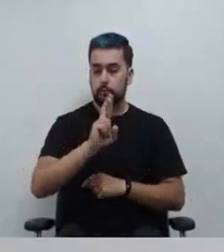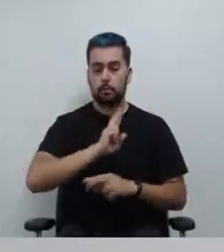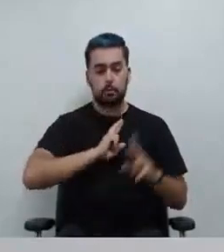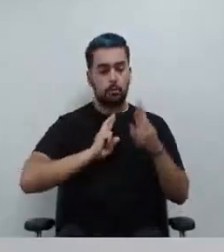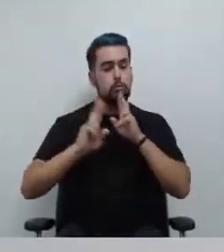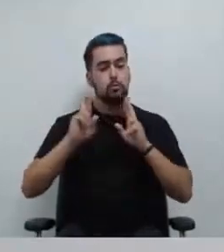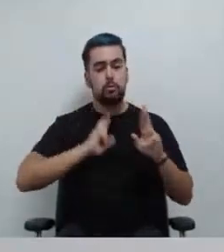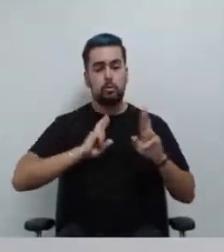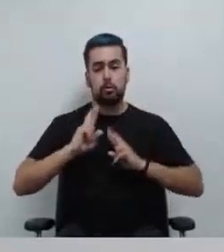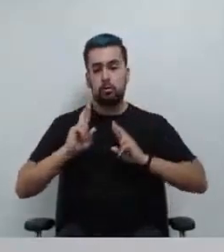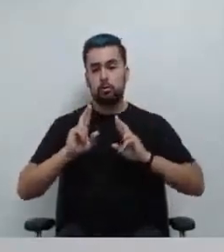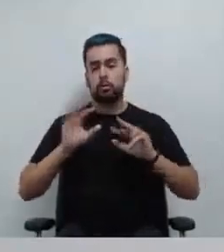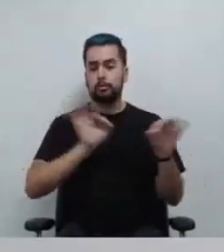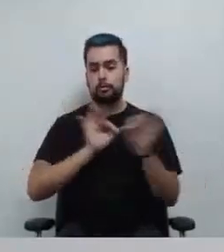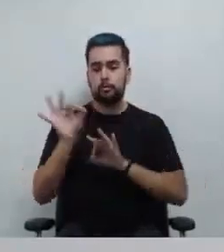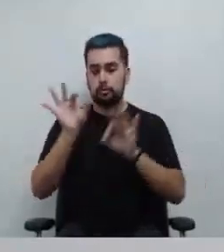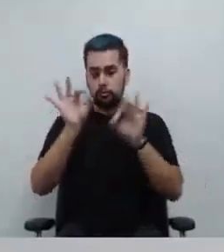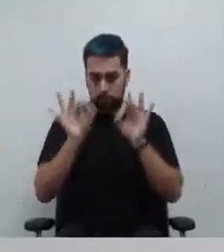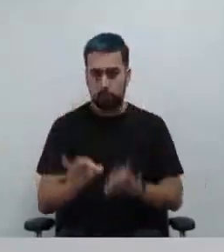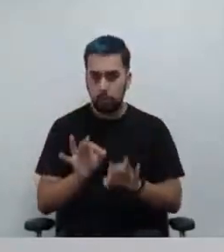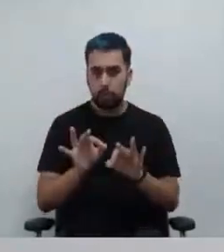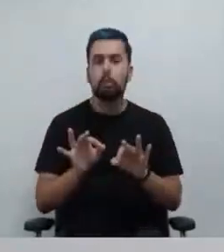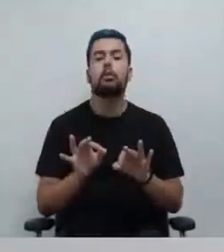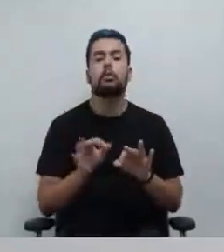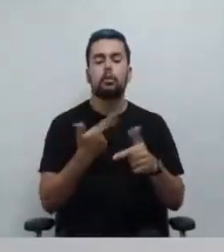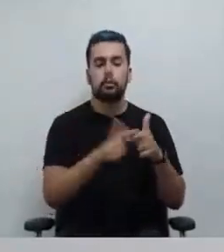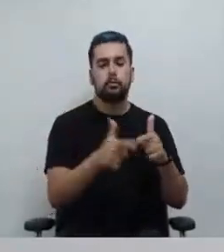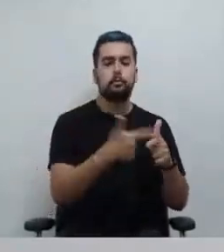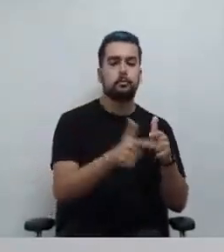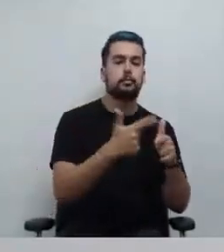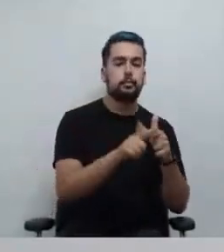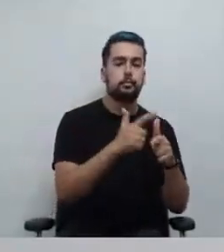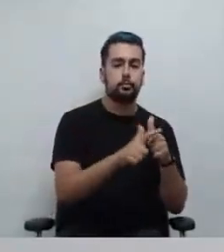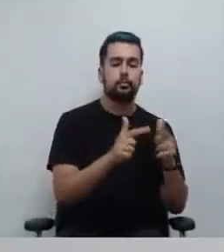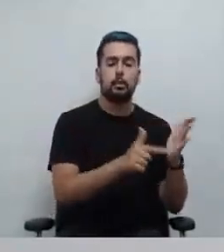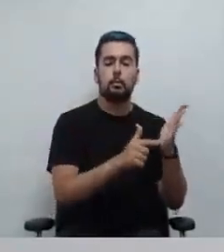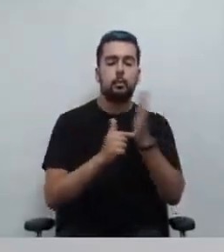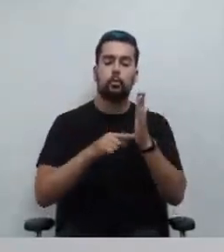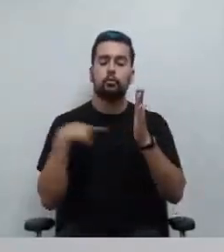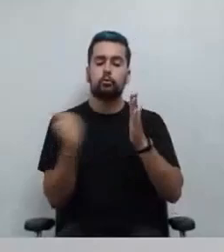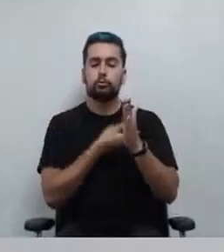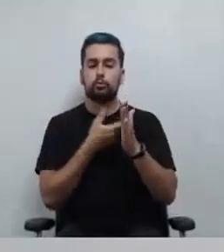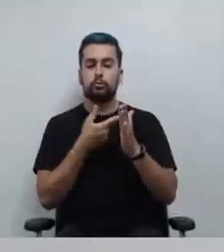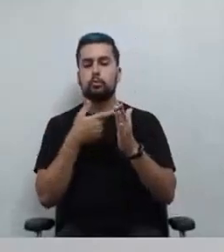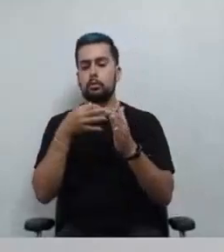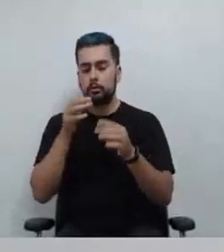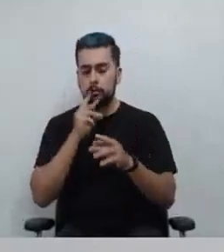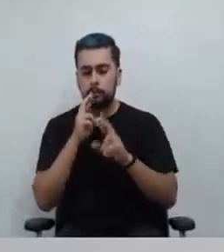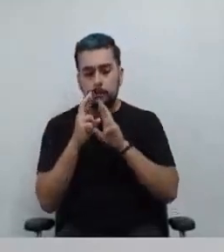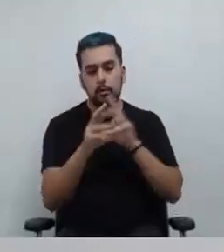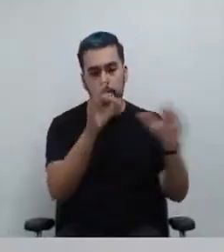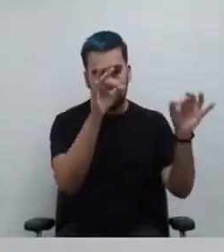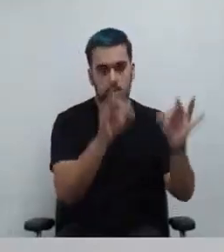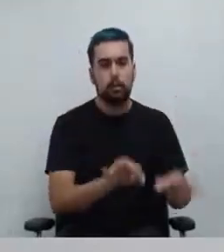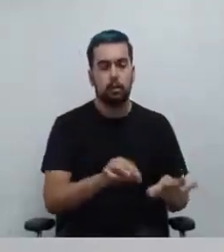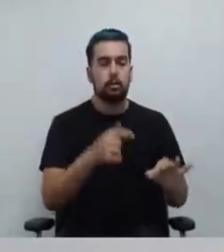respostas e planejamento adequado de acordo com que o problema se apresenta, mas me solidarizando